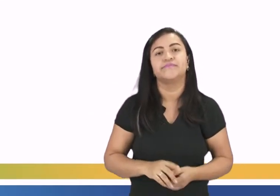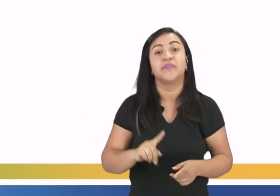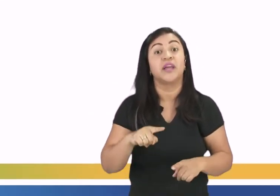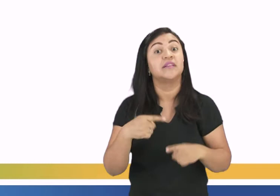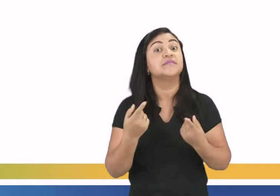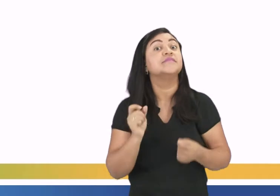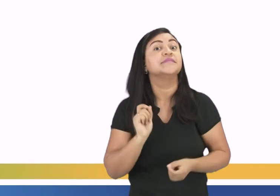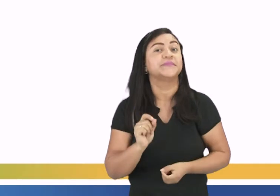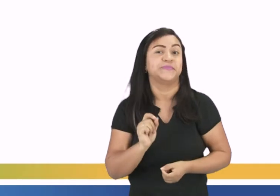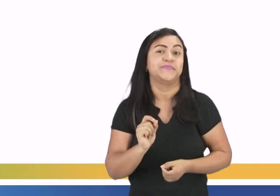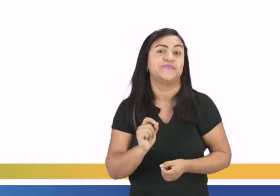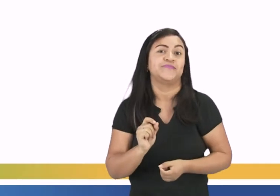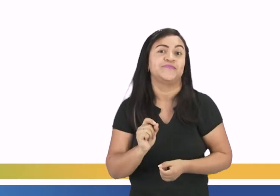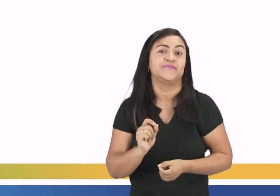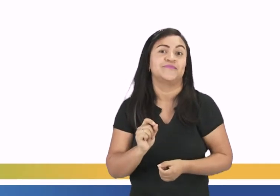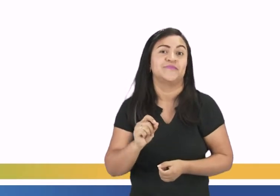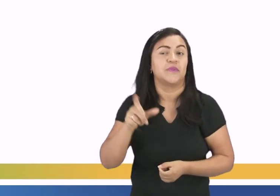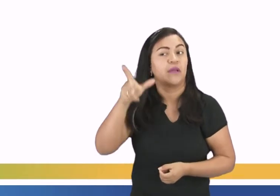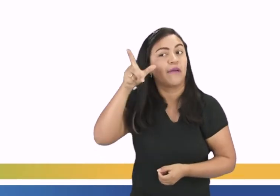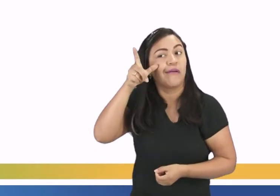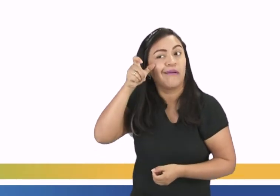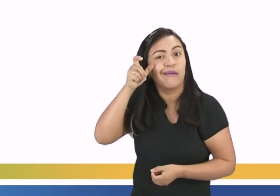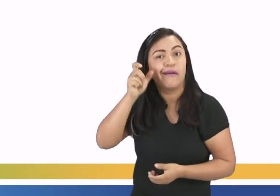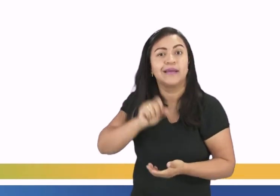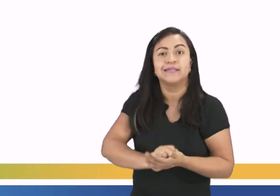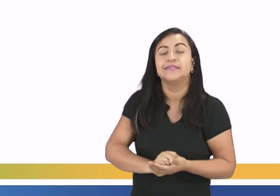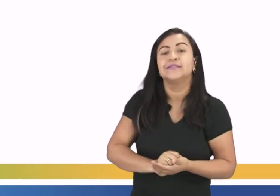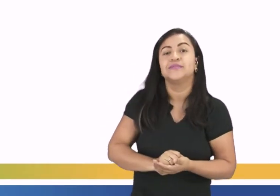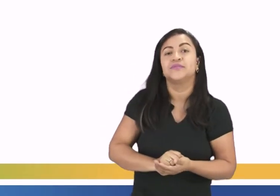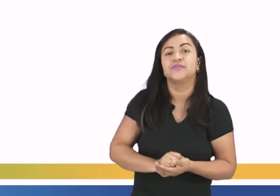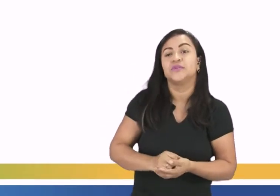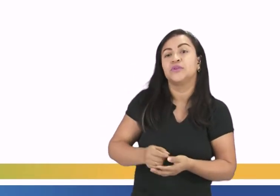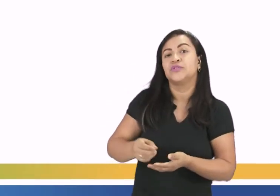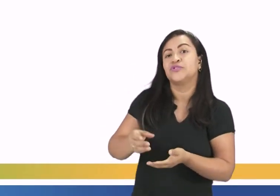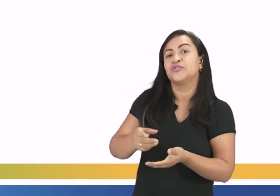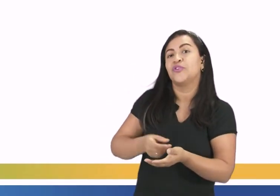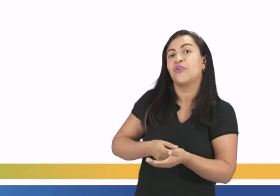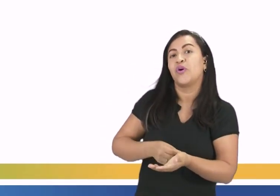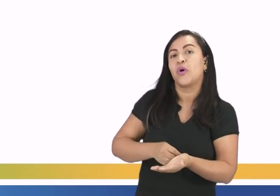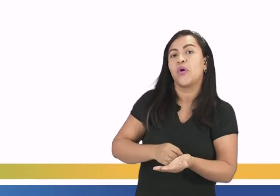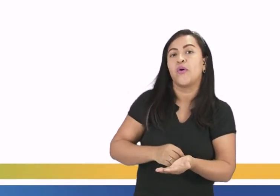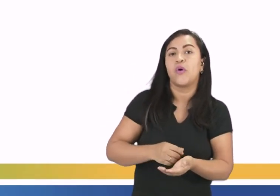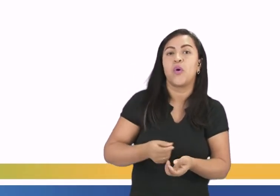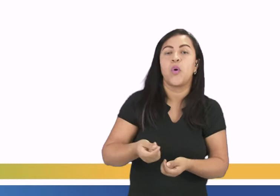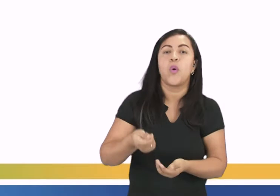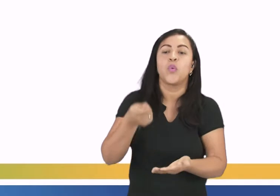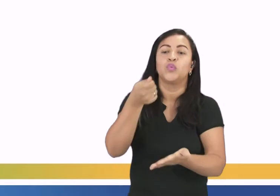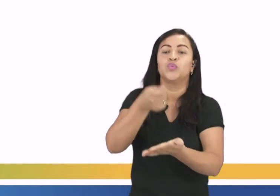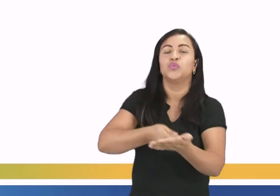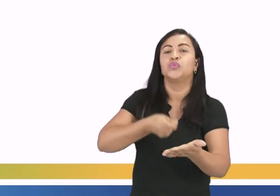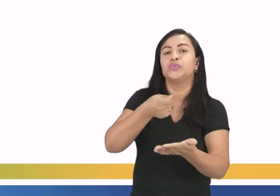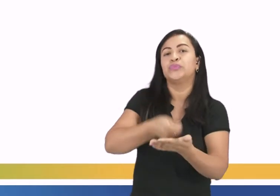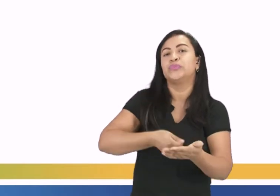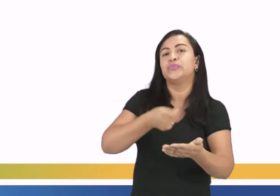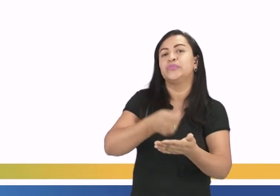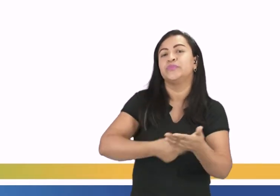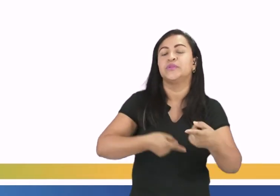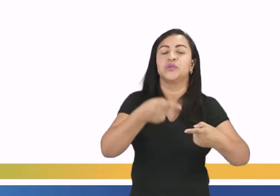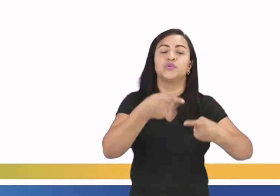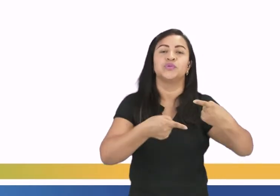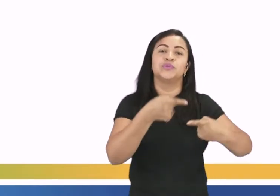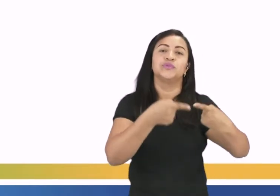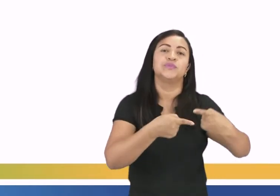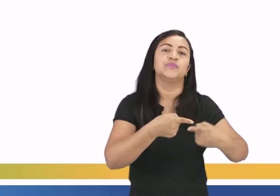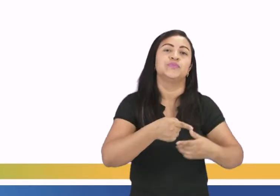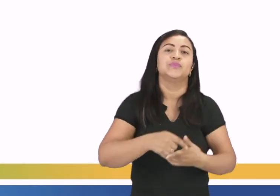domínio. Quer dizer, comprando favores de políticos latino-americanos. As elites